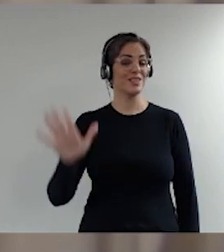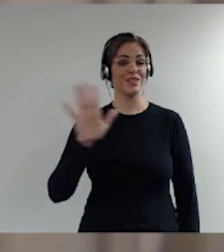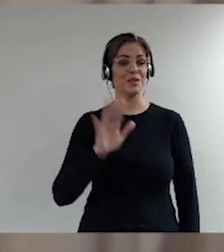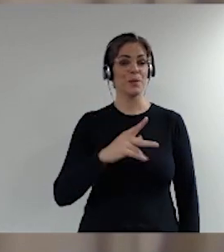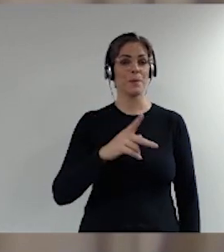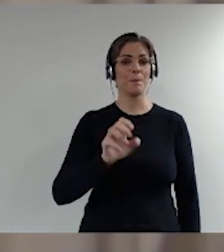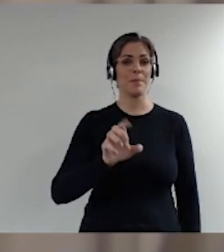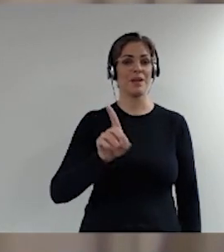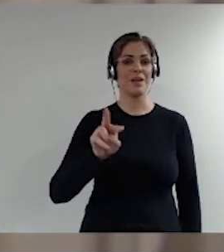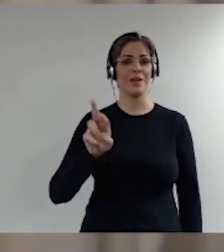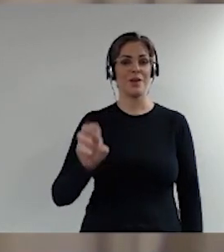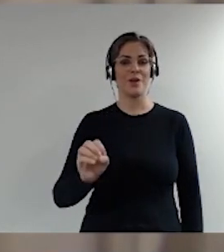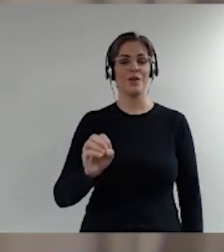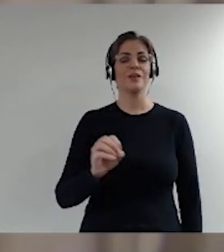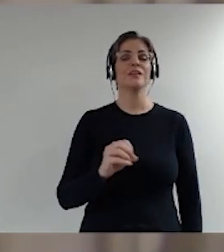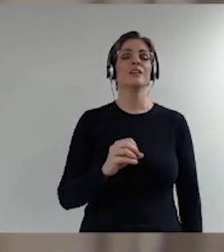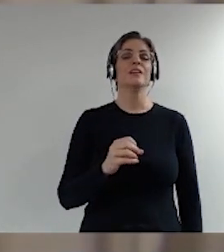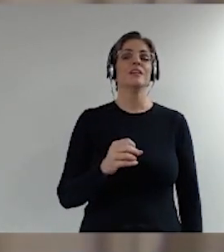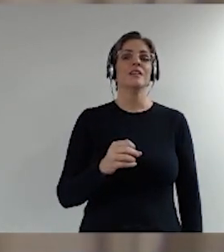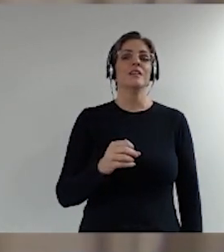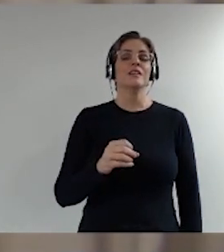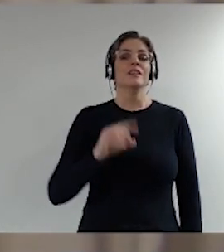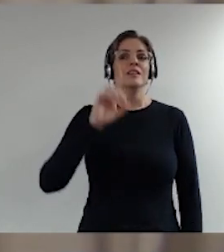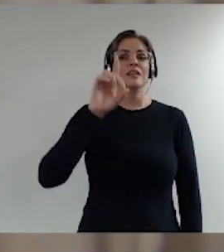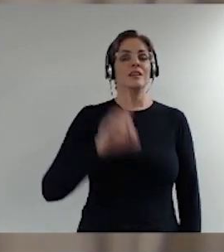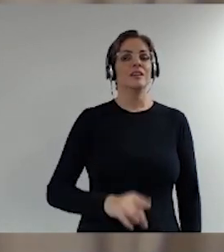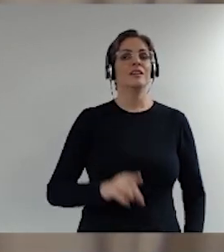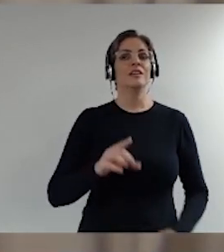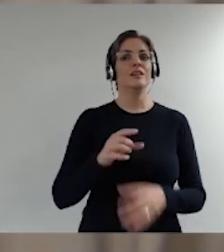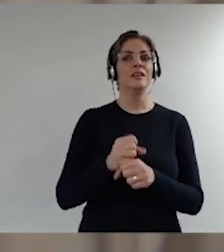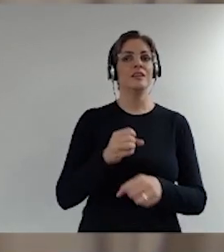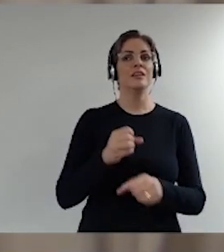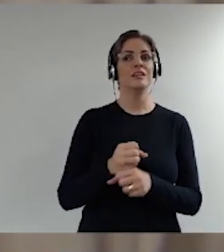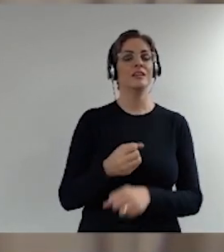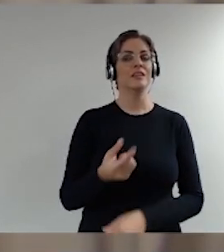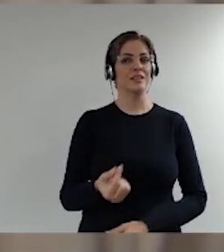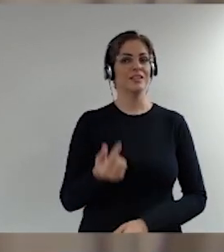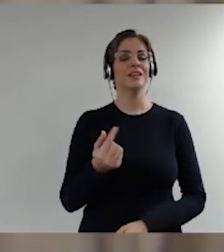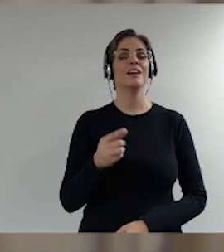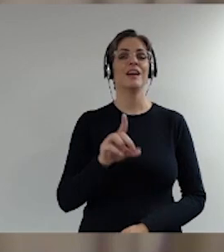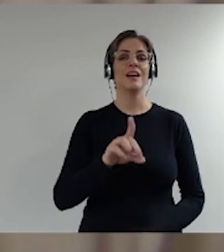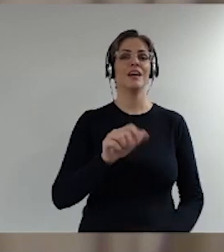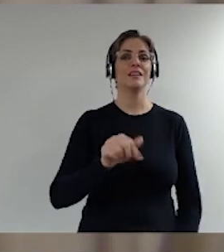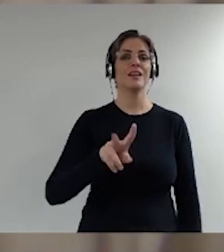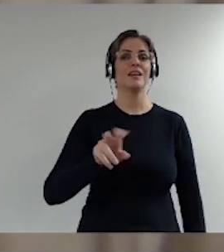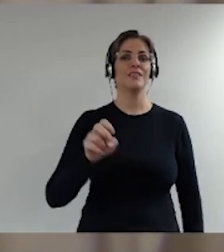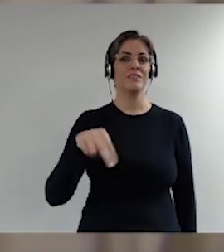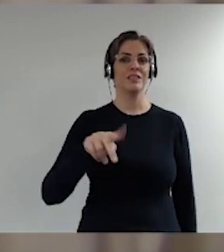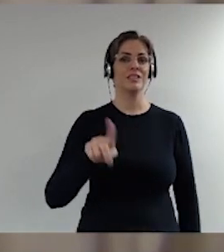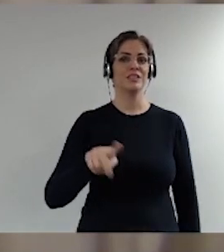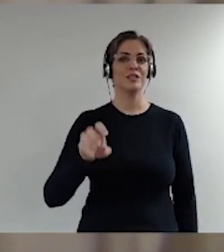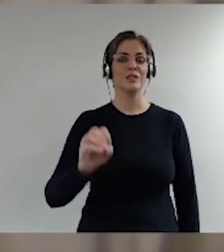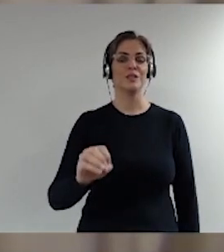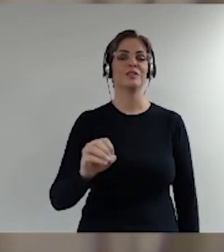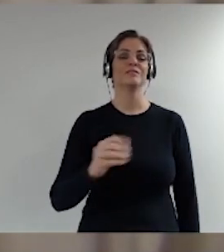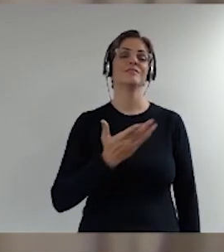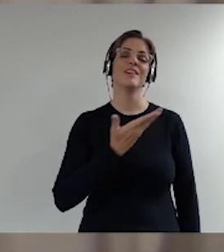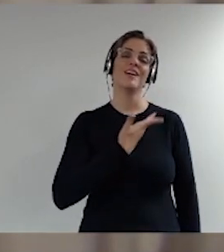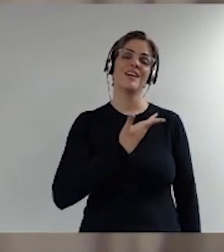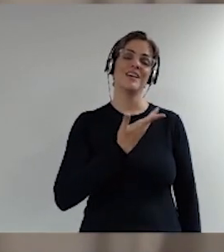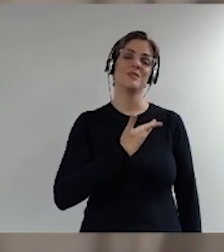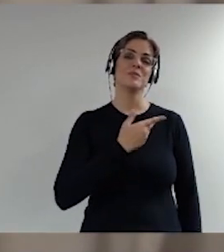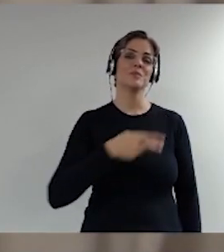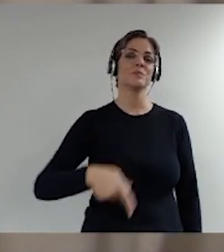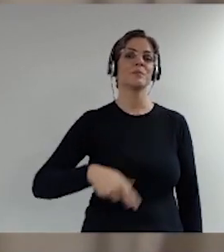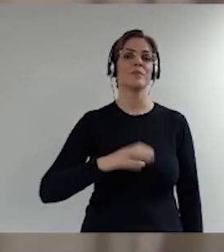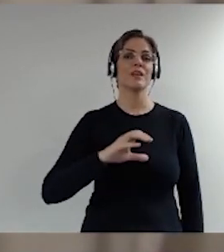Pedro Afonso, meu diretor tesoureiro, doutor Davanzo, meu querido amigo,